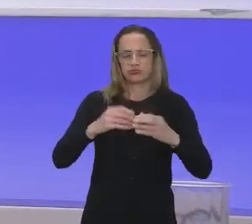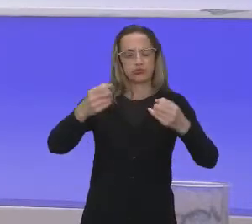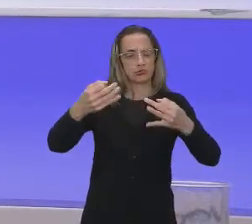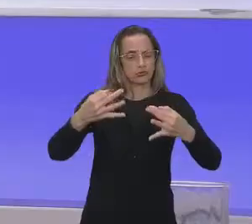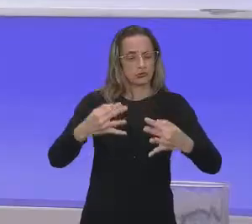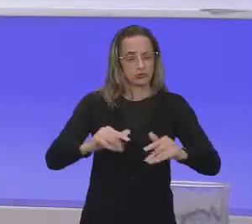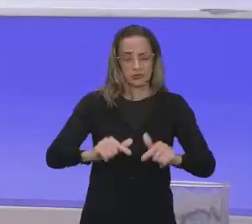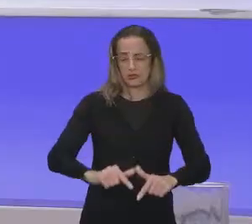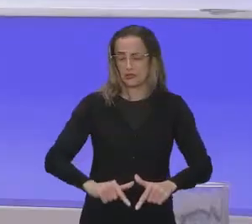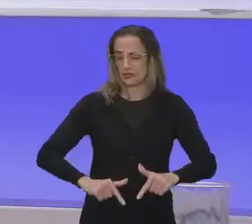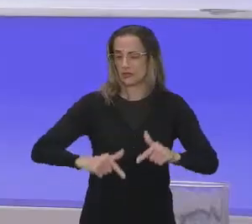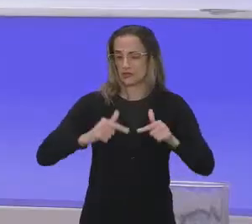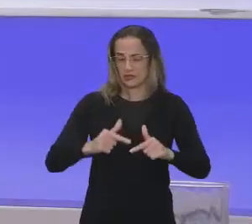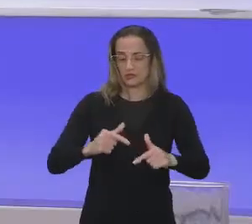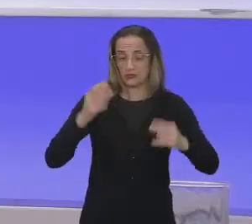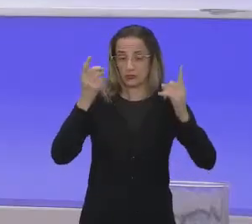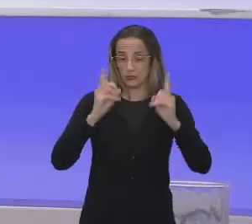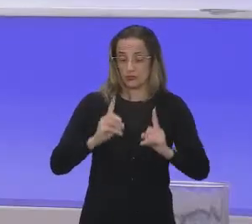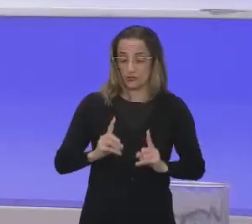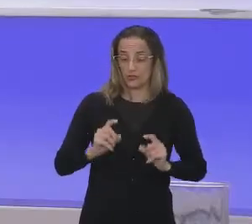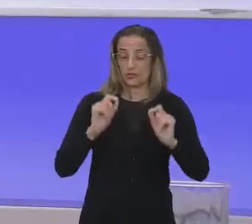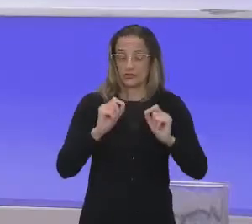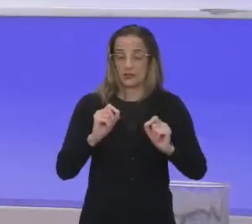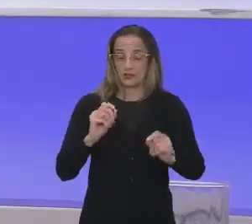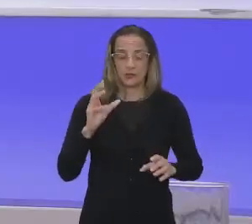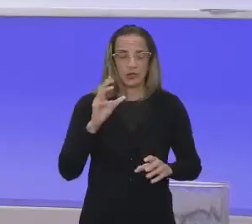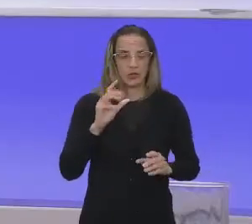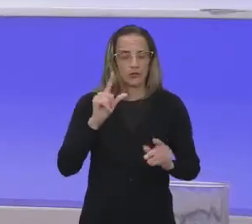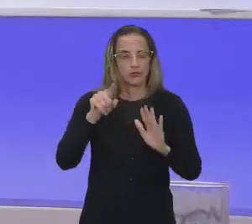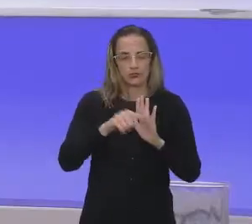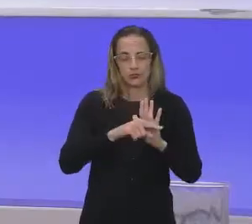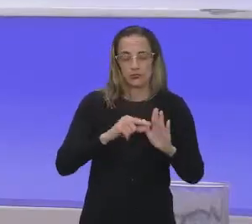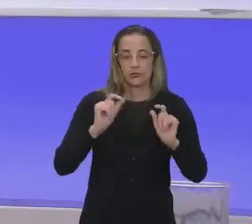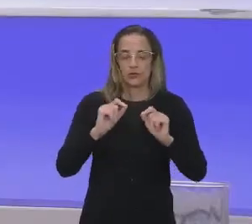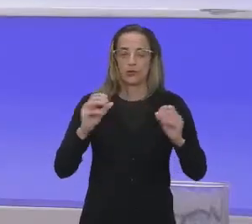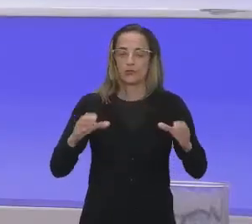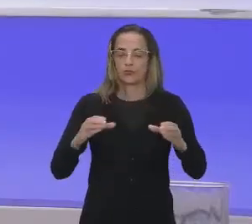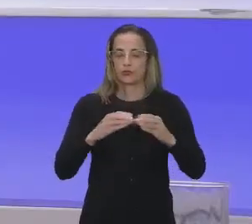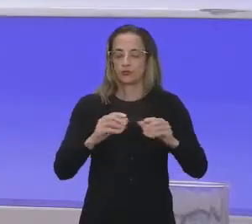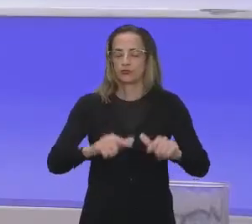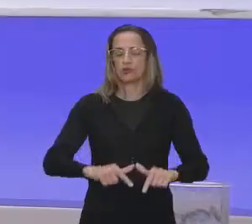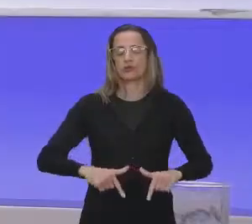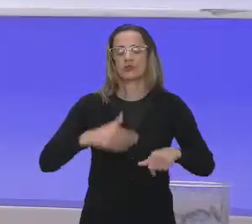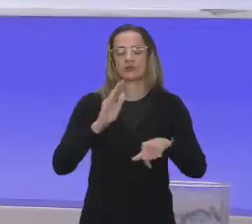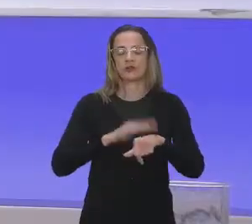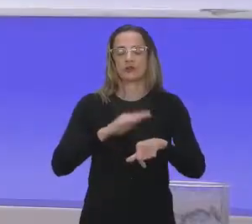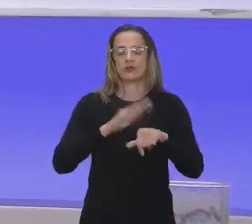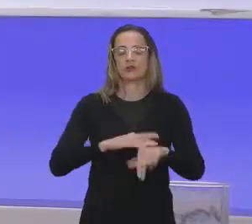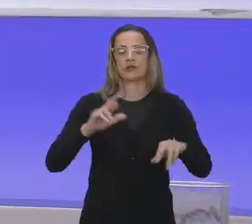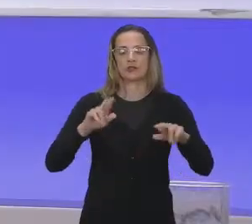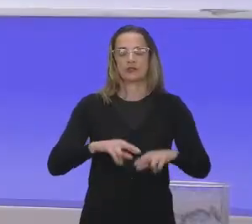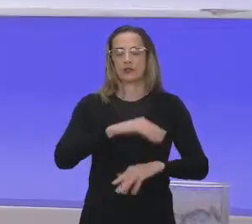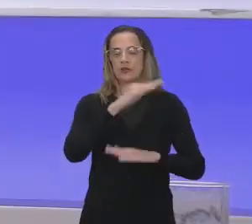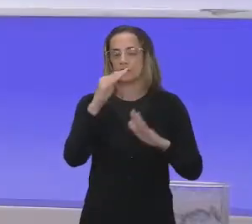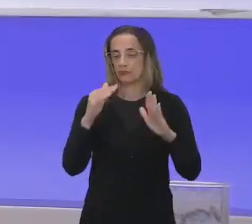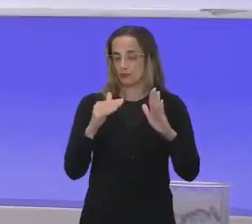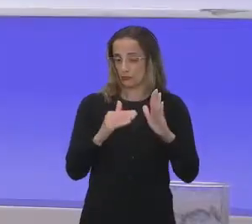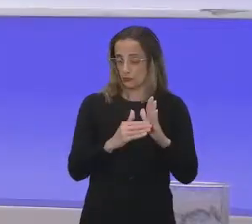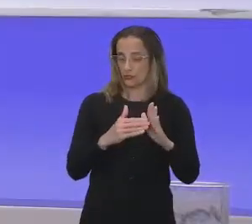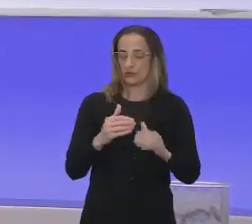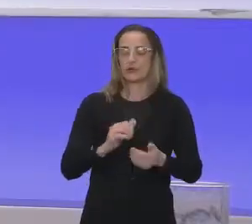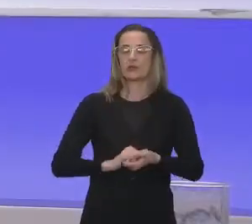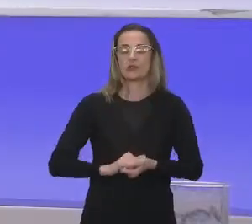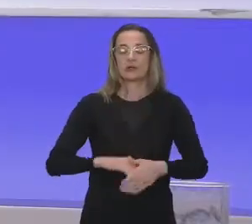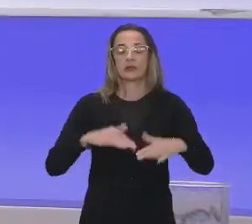de ações de eficiência e redução, são conjuntos de ações que vão fazer a diferença num todo.